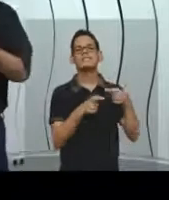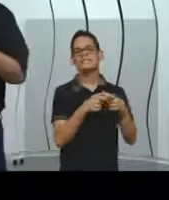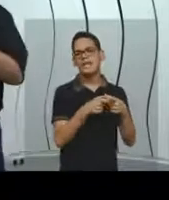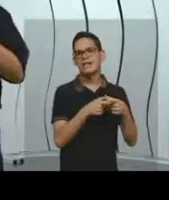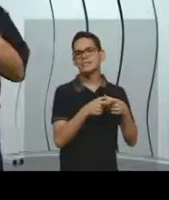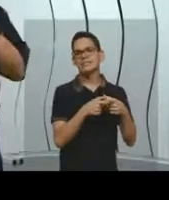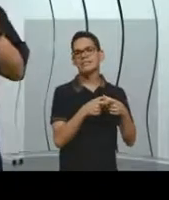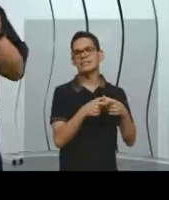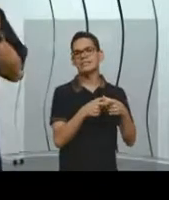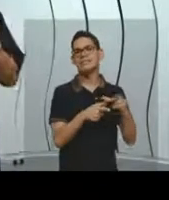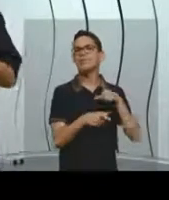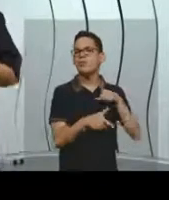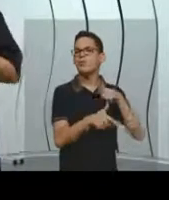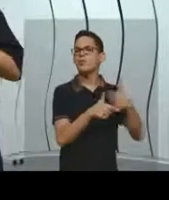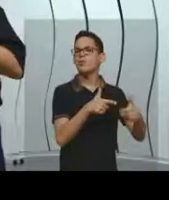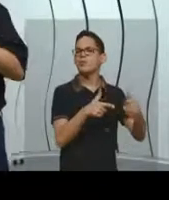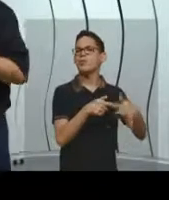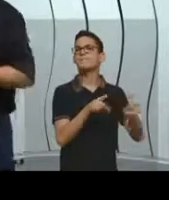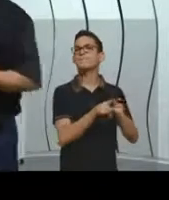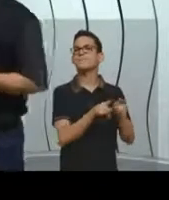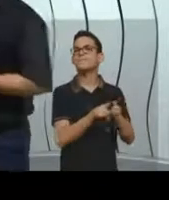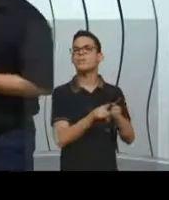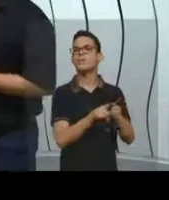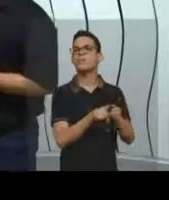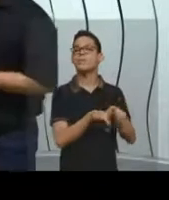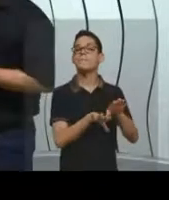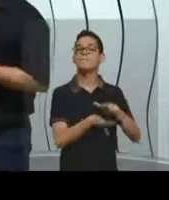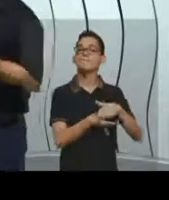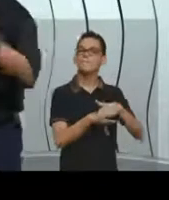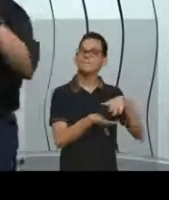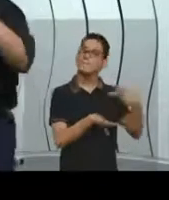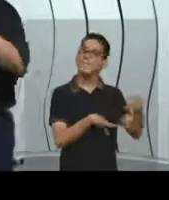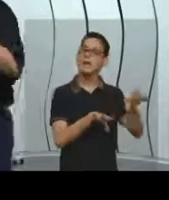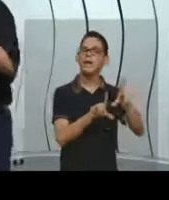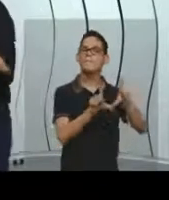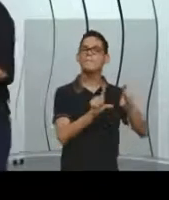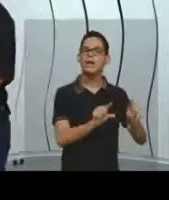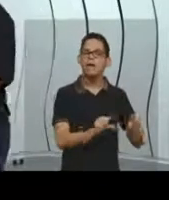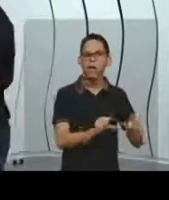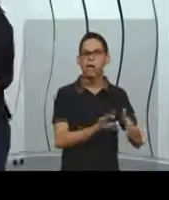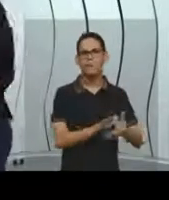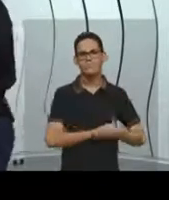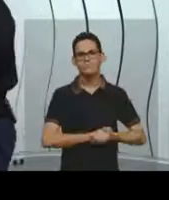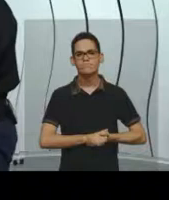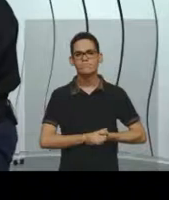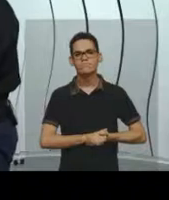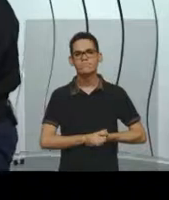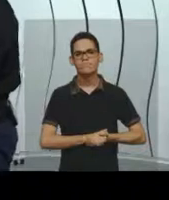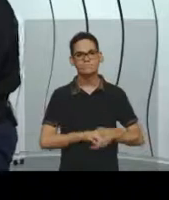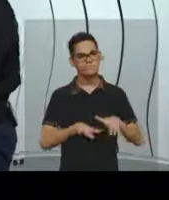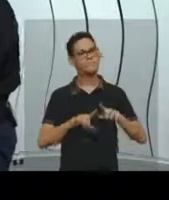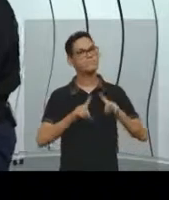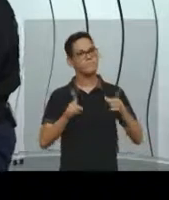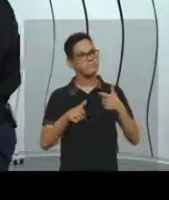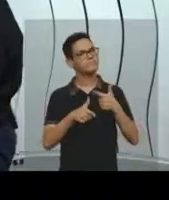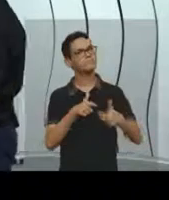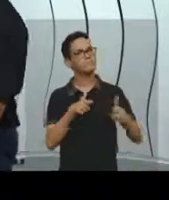mais suave, mais contida, né? Uma escala menor.